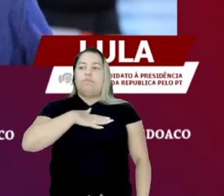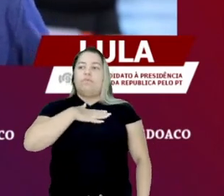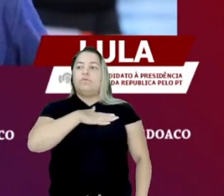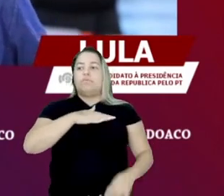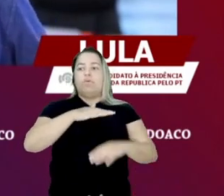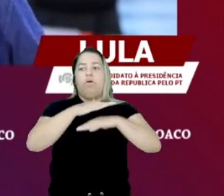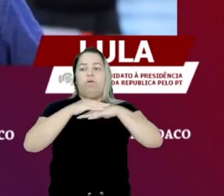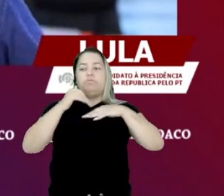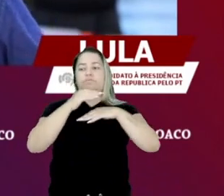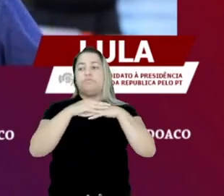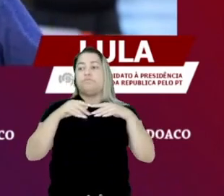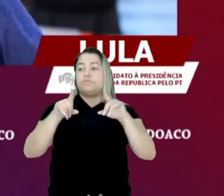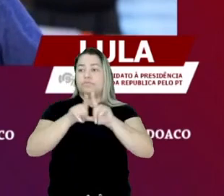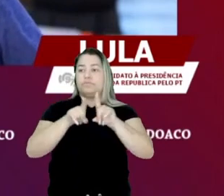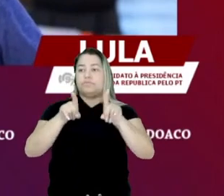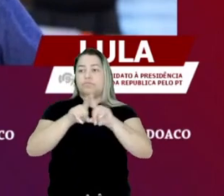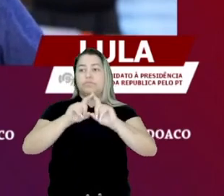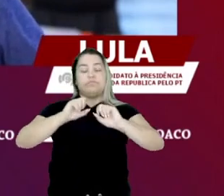fábrica, mas